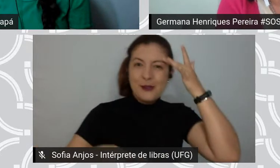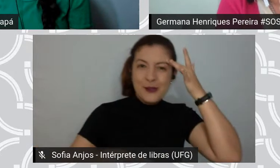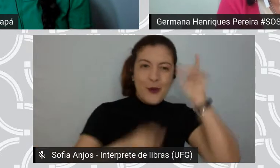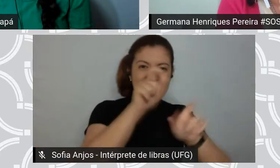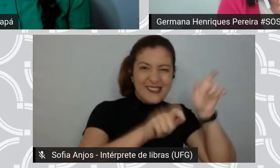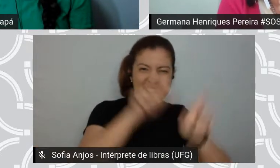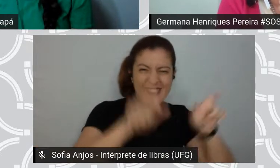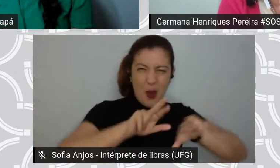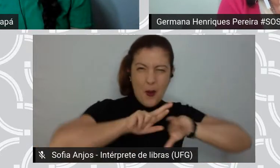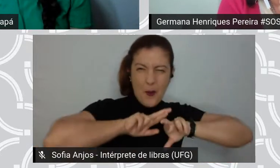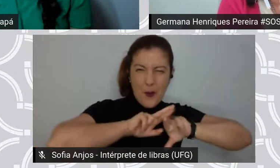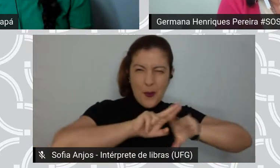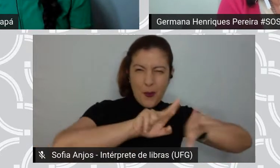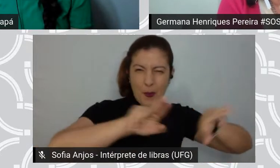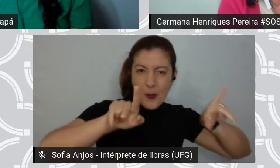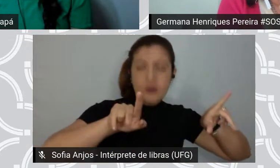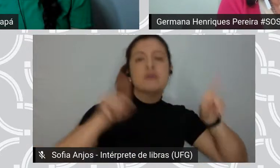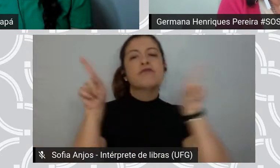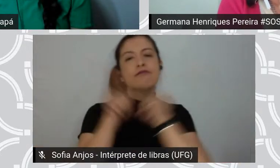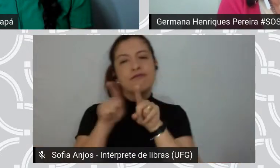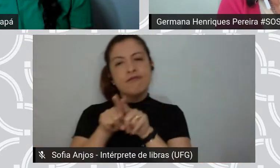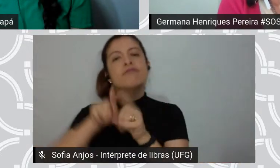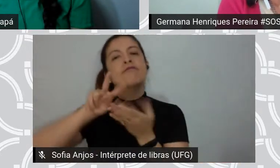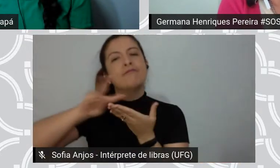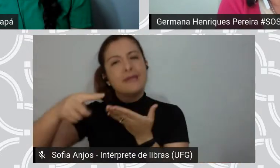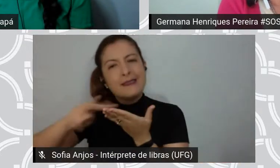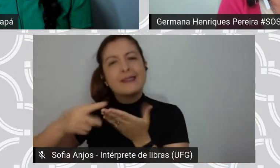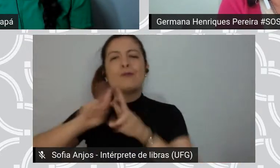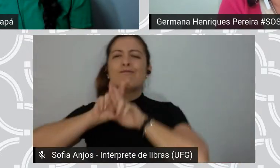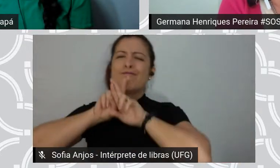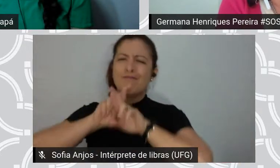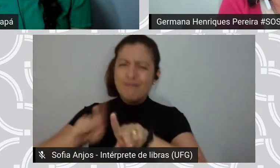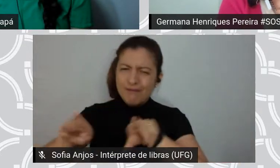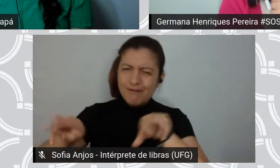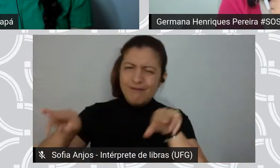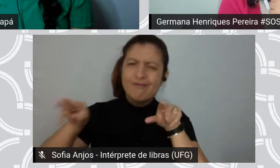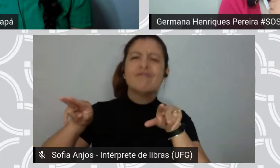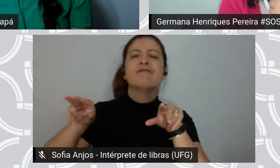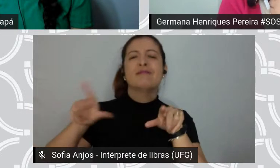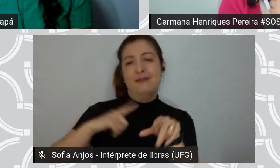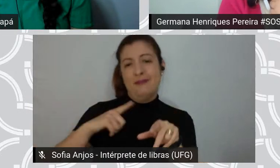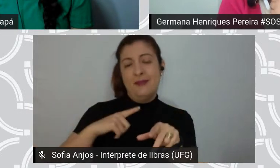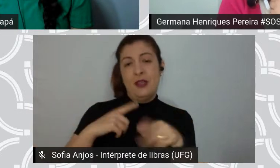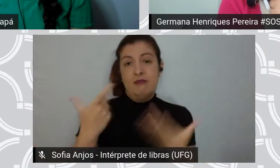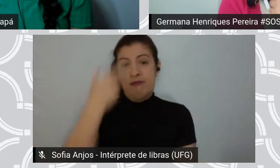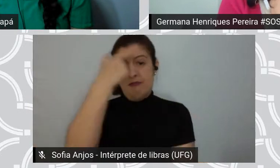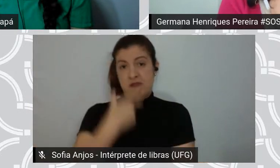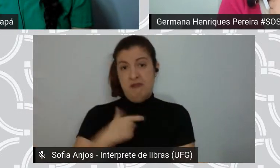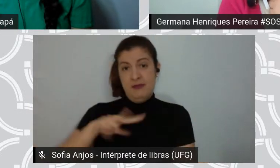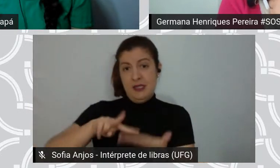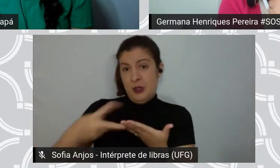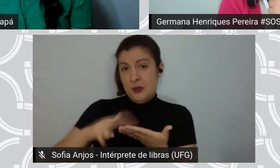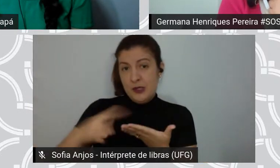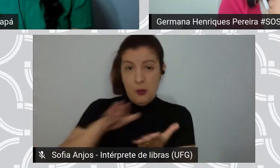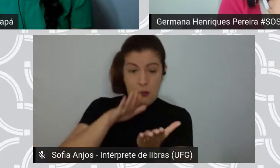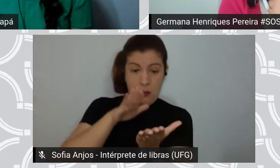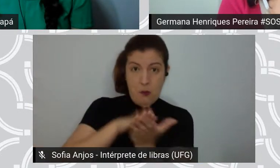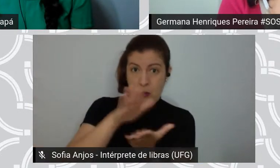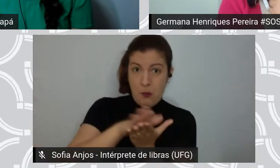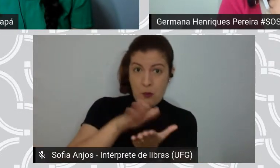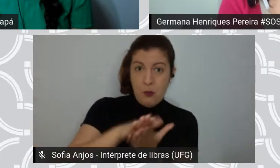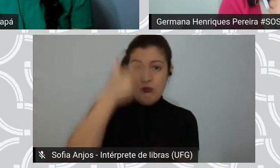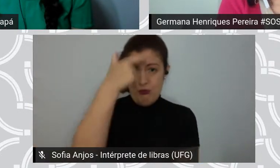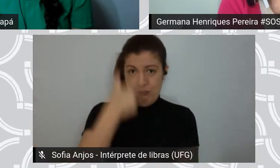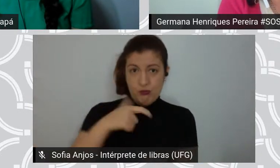sentido, e de que o tradutor ele publica porque ele é obrigado a publicar, basicamente, muitas vezes